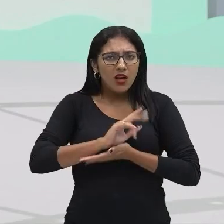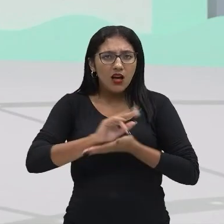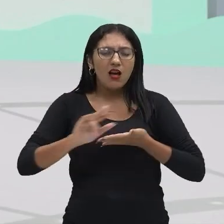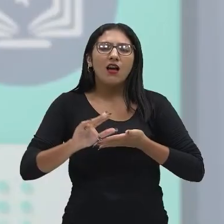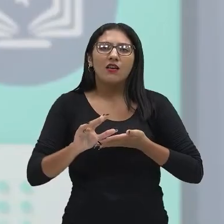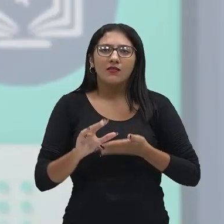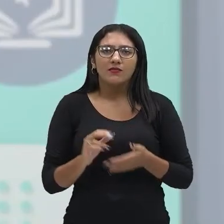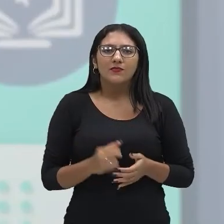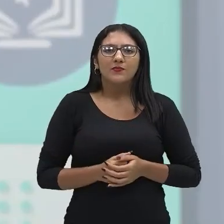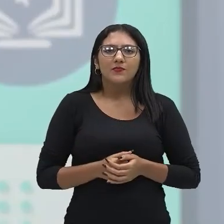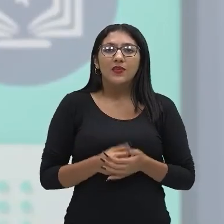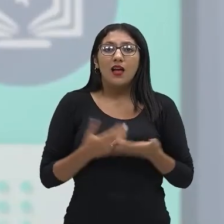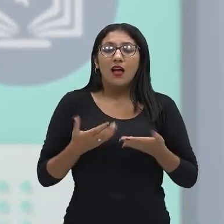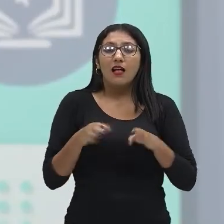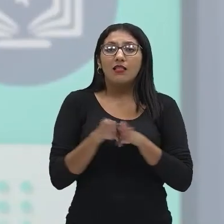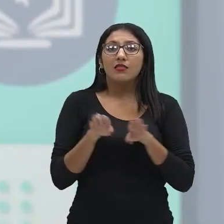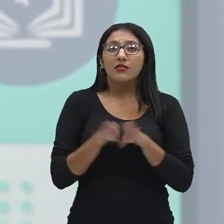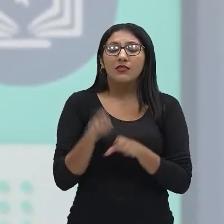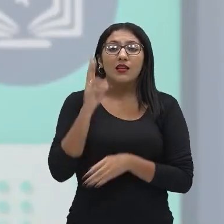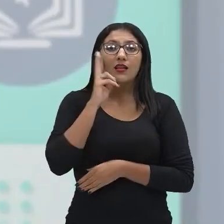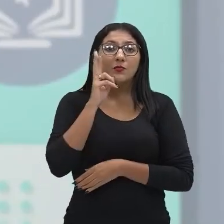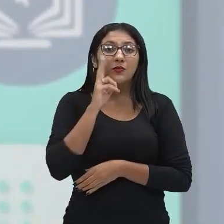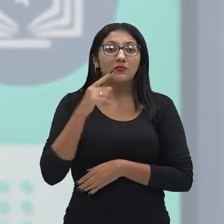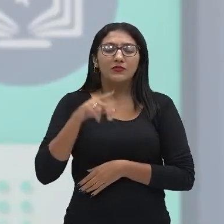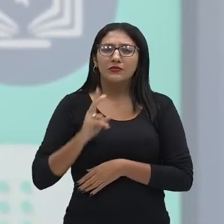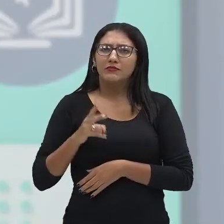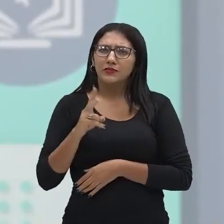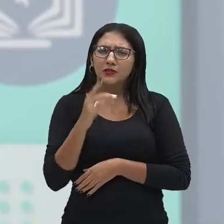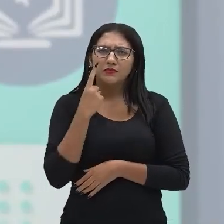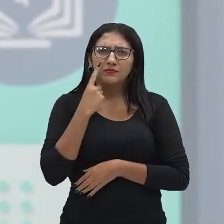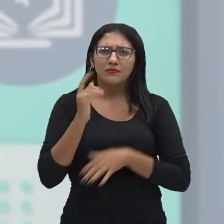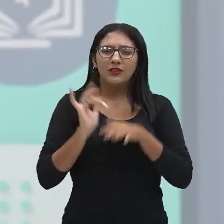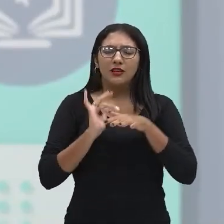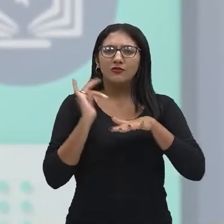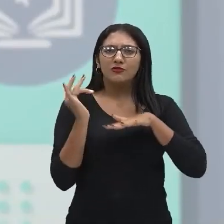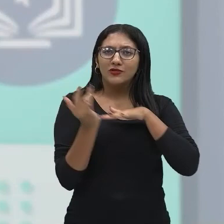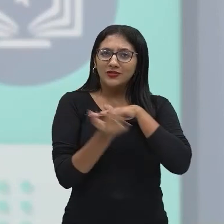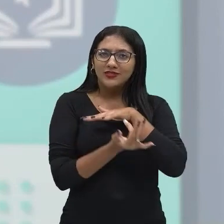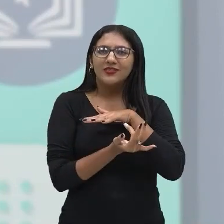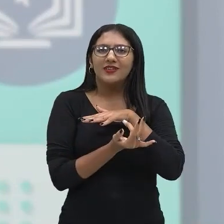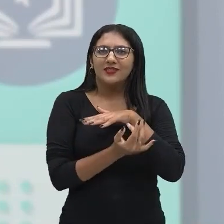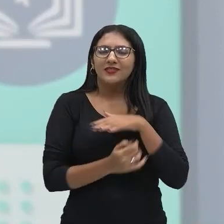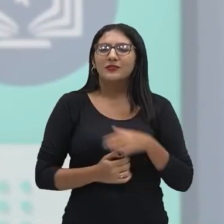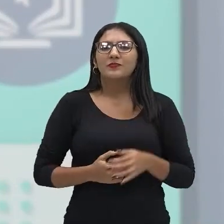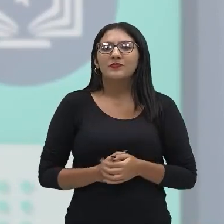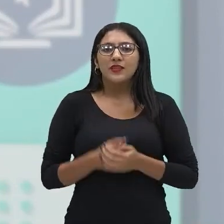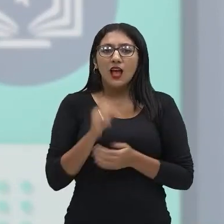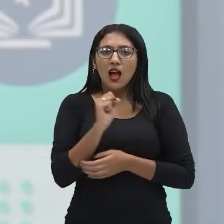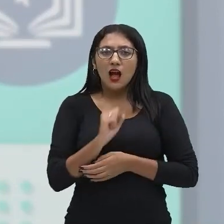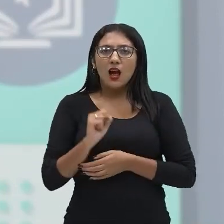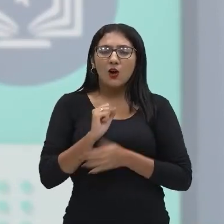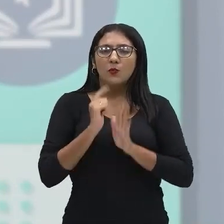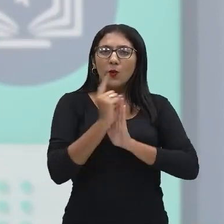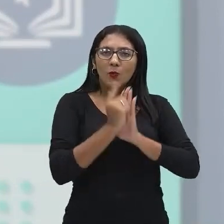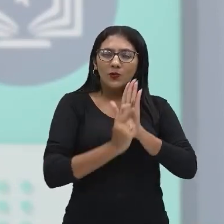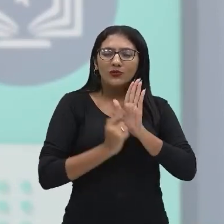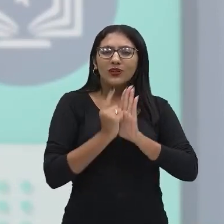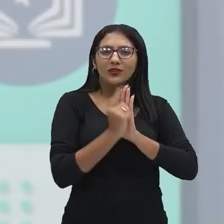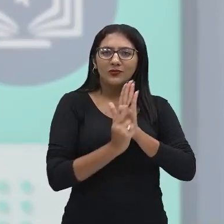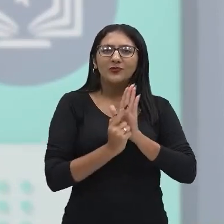pontos. Lembre-se de nos seguir nas nossas redes sociais,